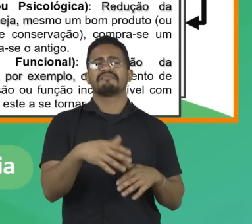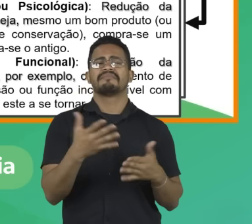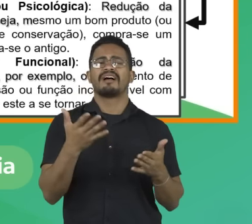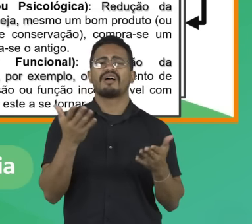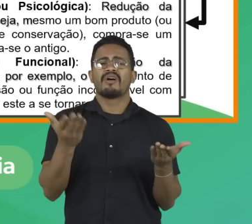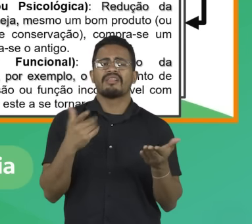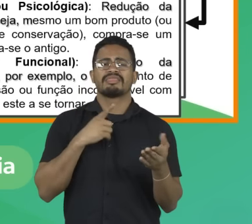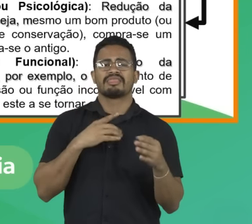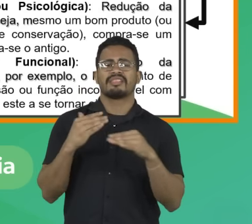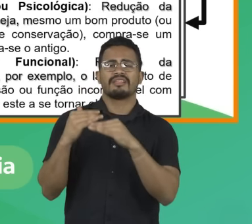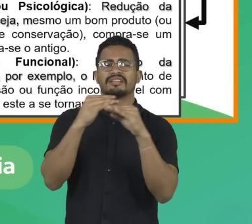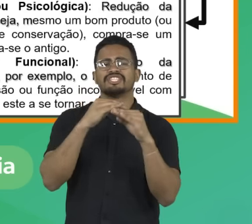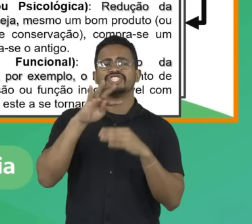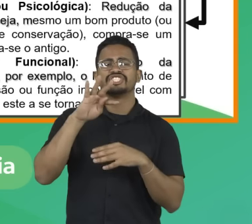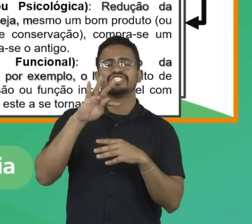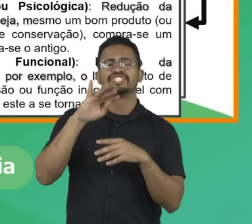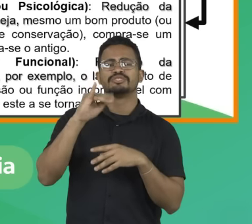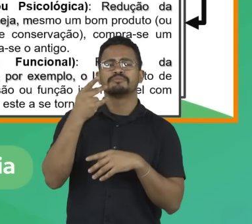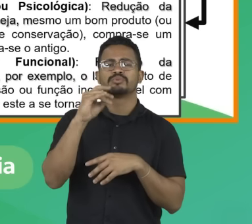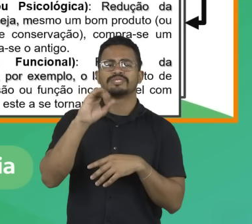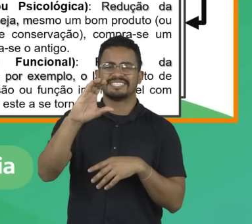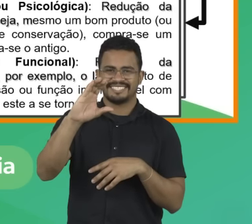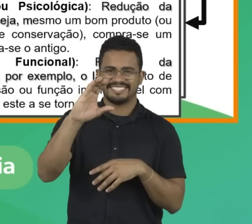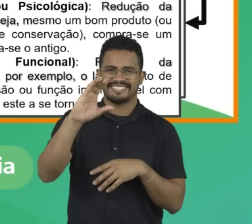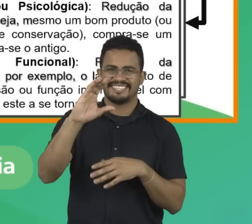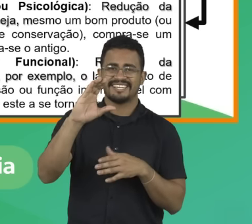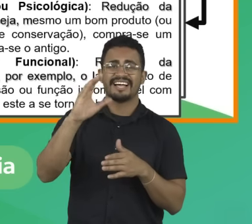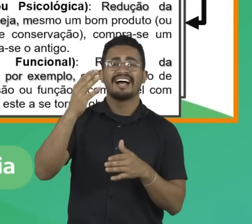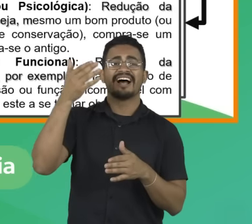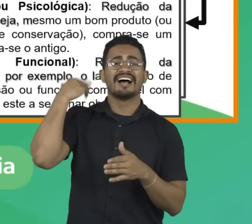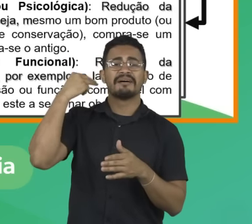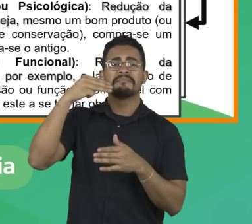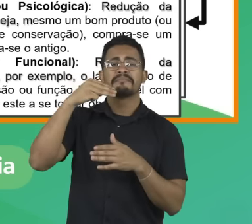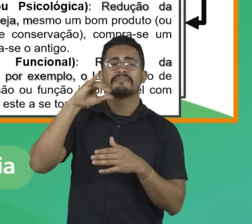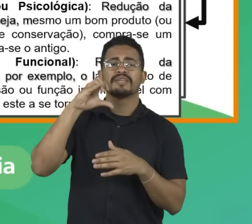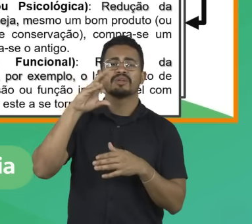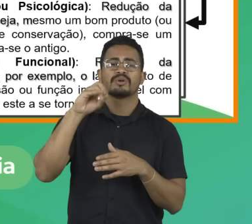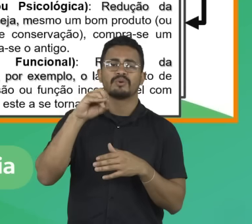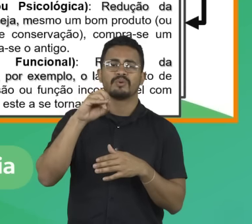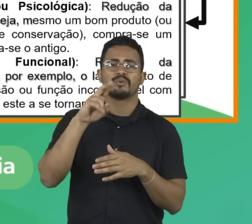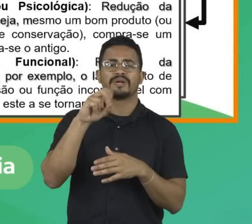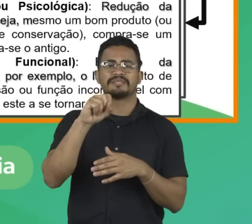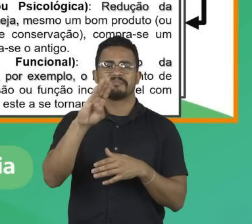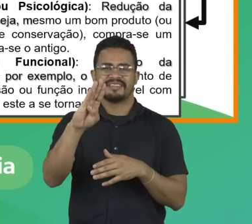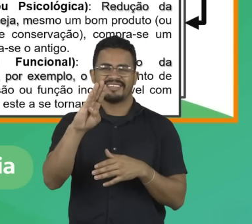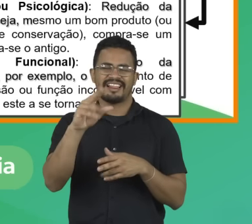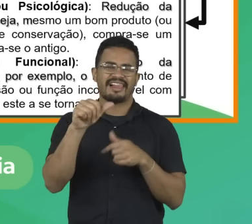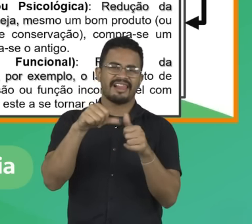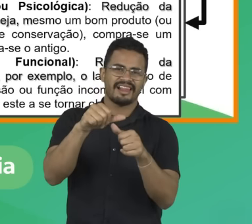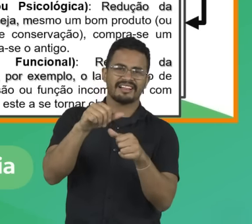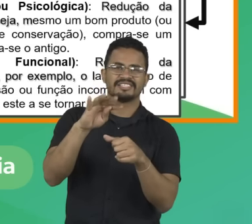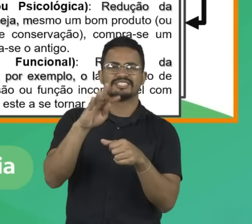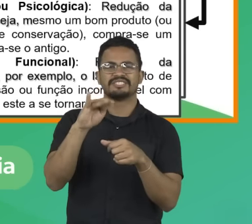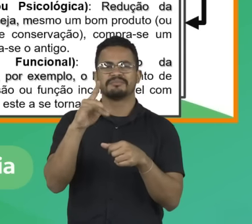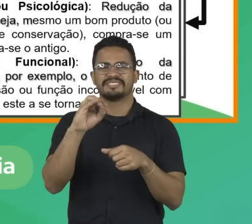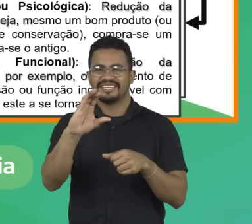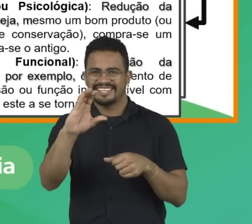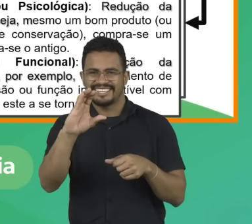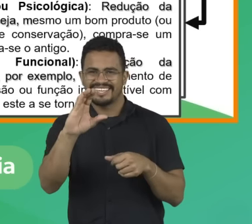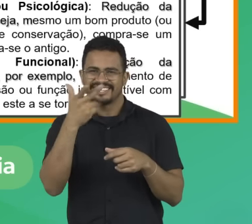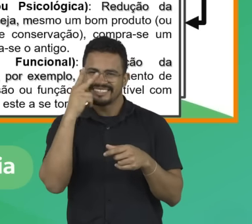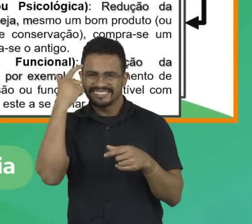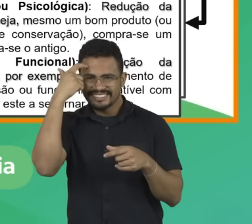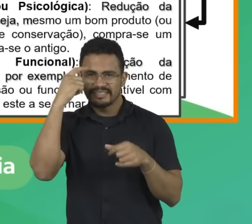C. Há pouco tempo atrás o padrão era o micro USB, se tornou USB tipo C, fazendo necessidade da mudança. Mas ele se tornou mais